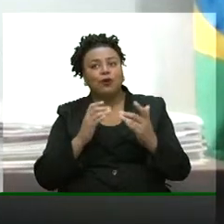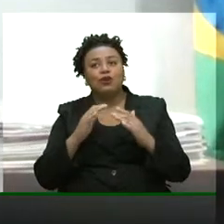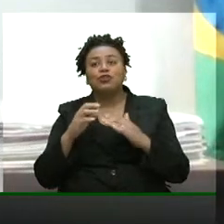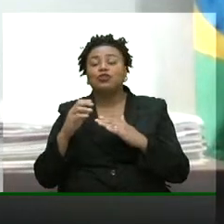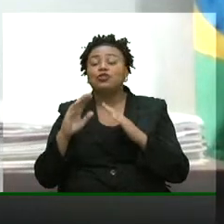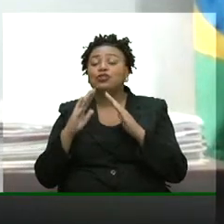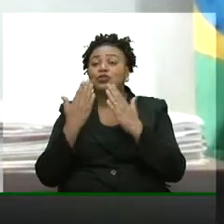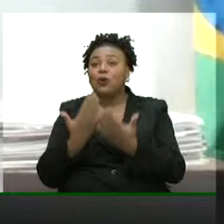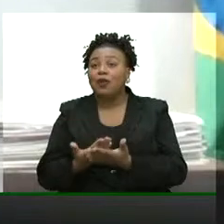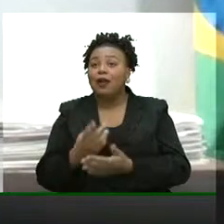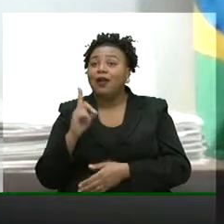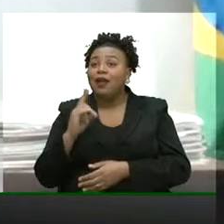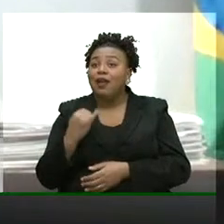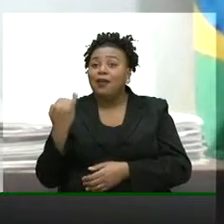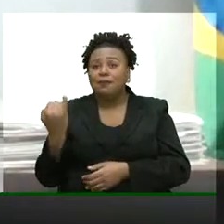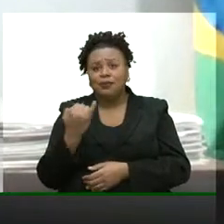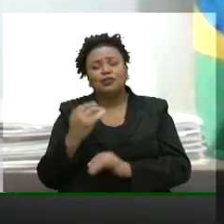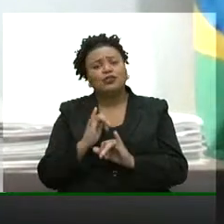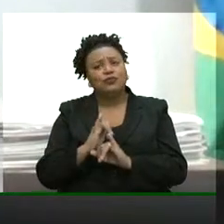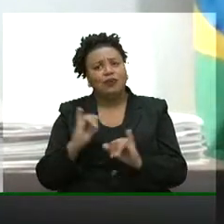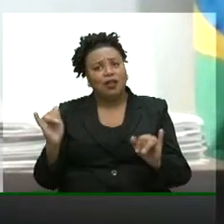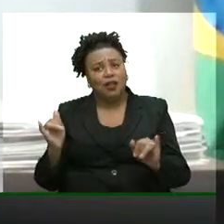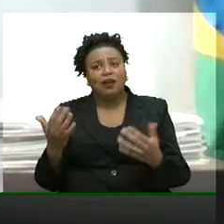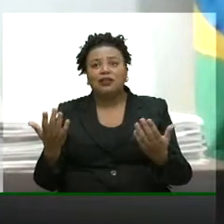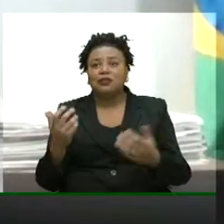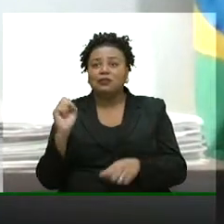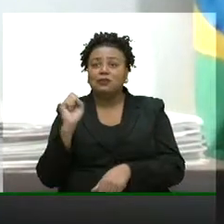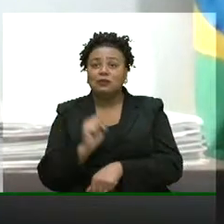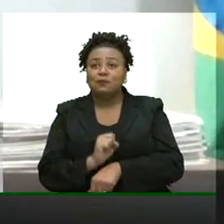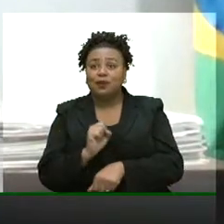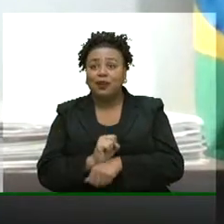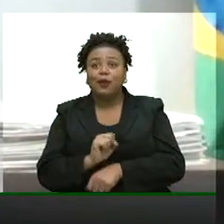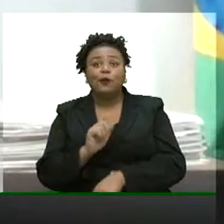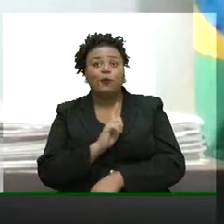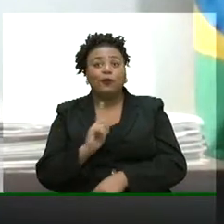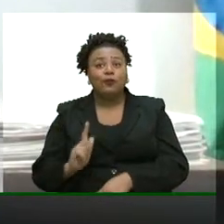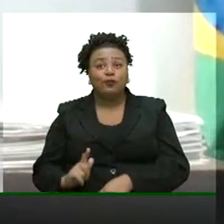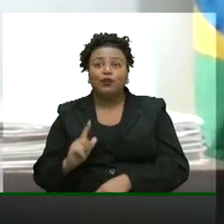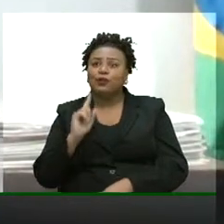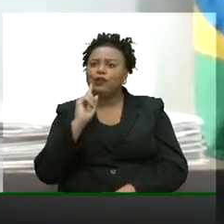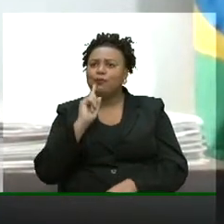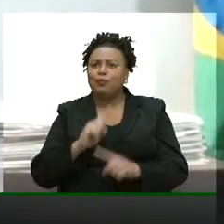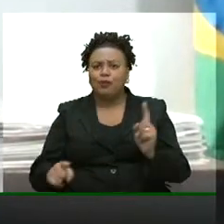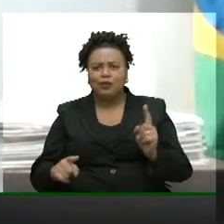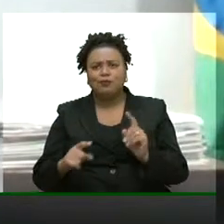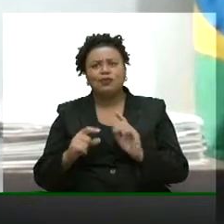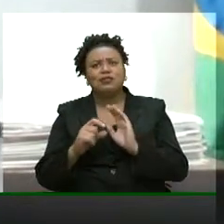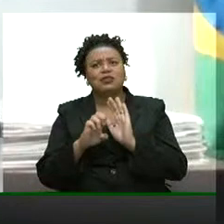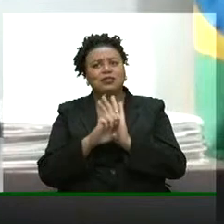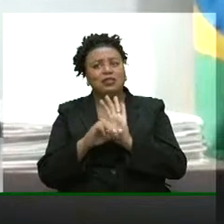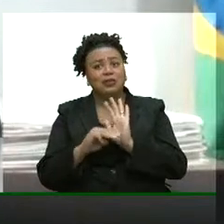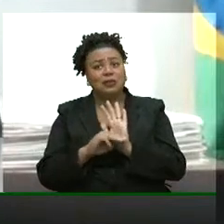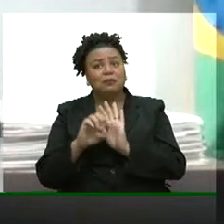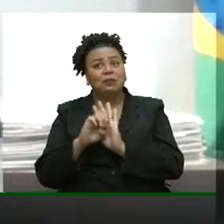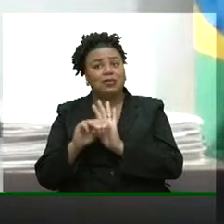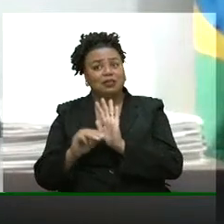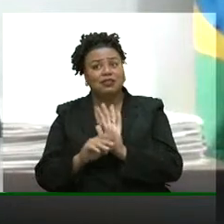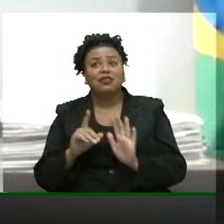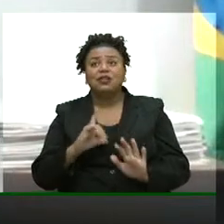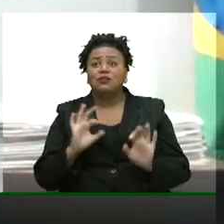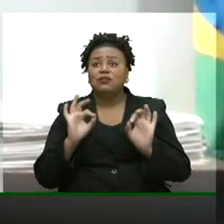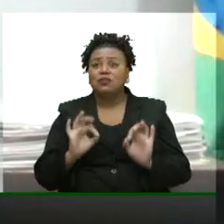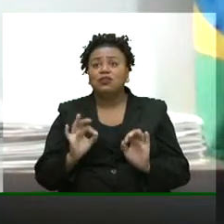é extremamente importante fazer esse registro e aguardar para que o governador não vete essas emendas, que eu tenho certeza que os